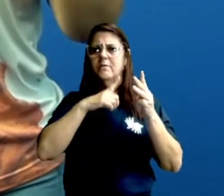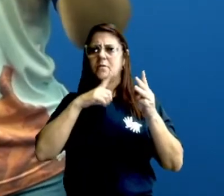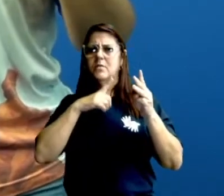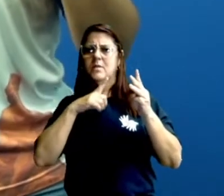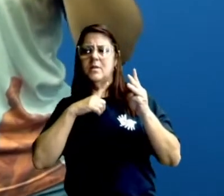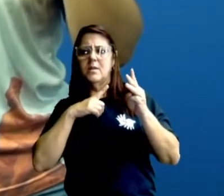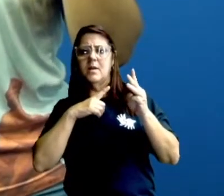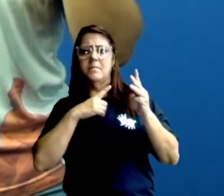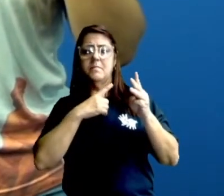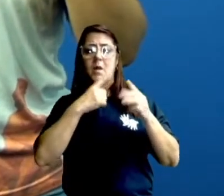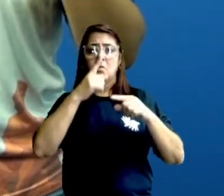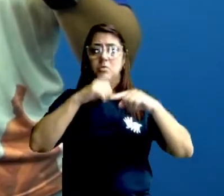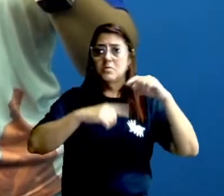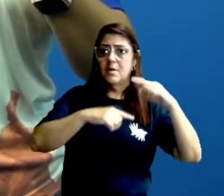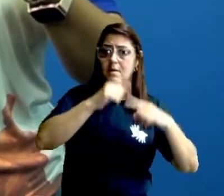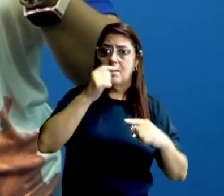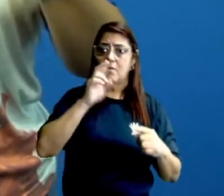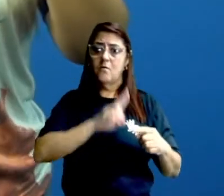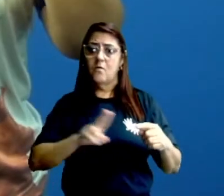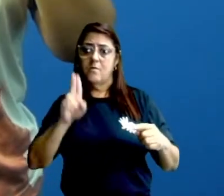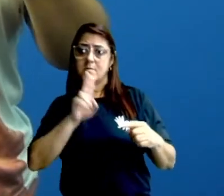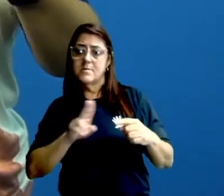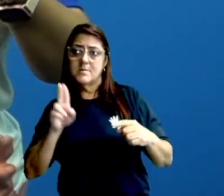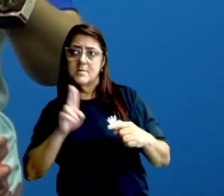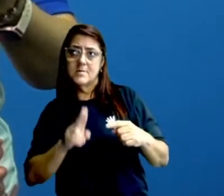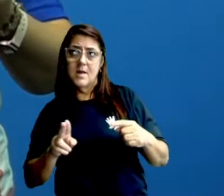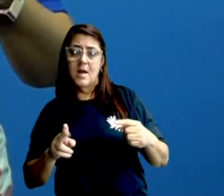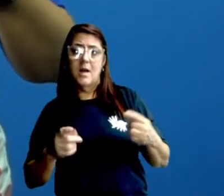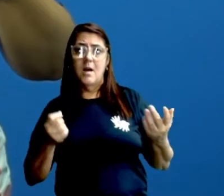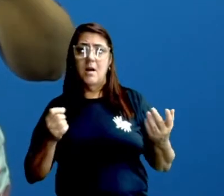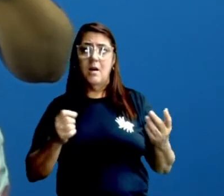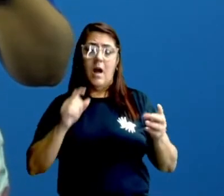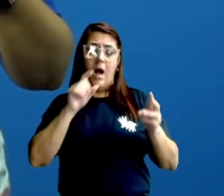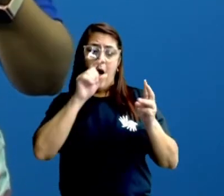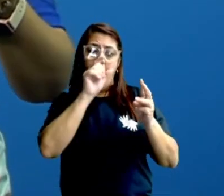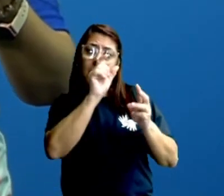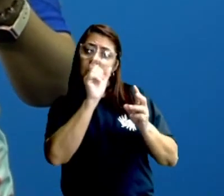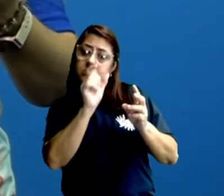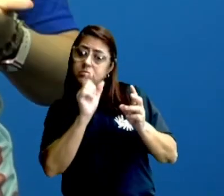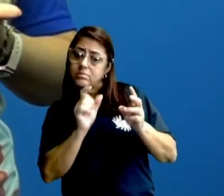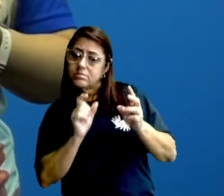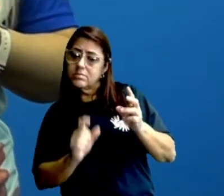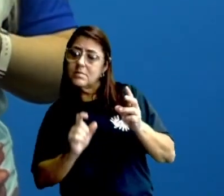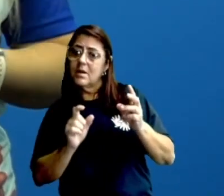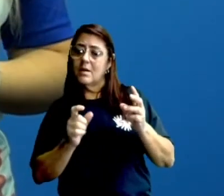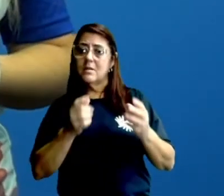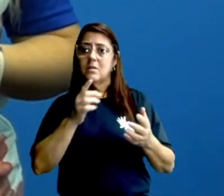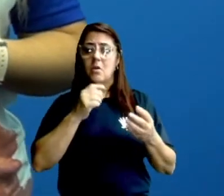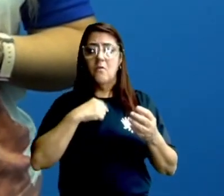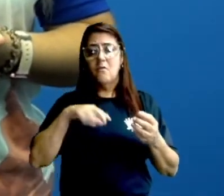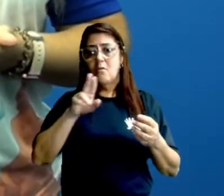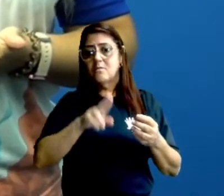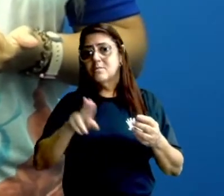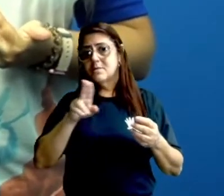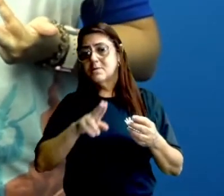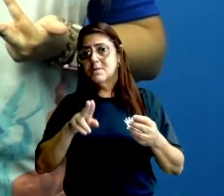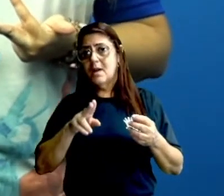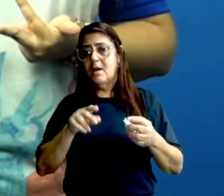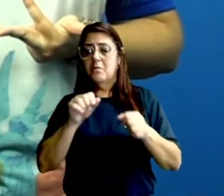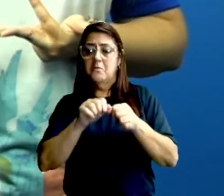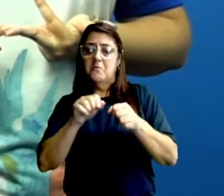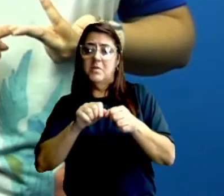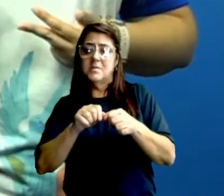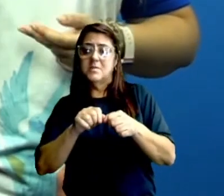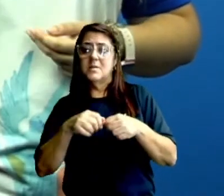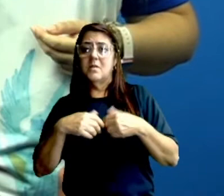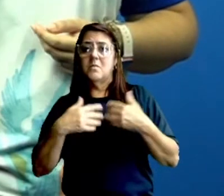os materiais que eu vou usar, as quantidades que eu vou usar e o instrumento que eu vou usar, porque eu